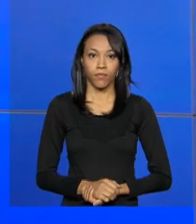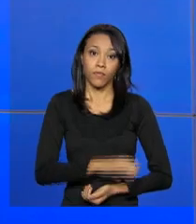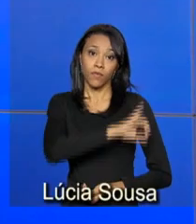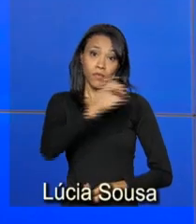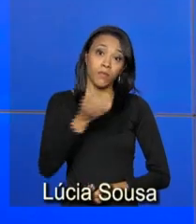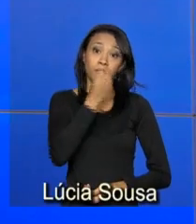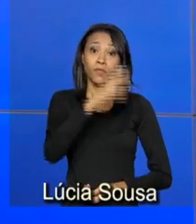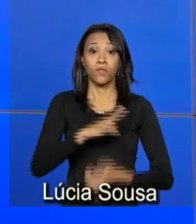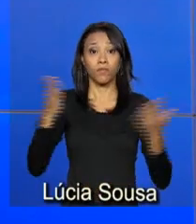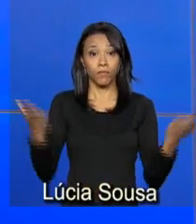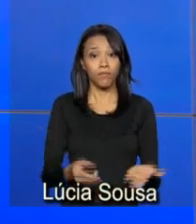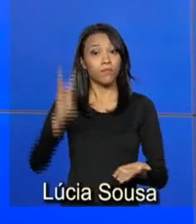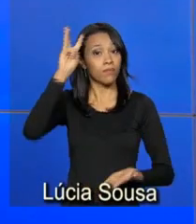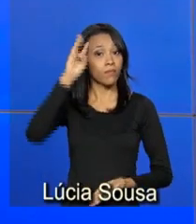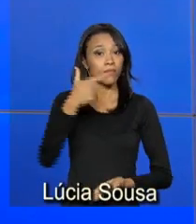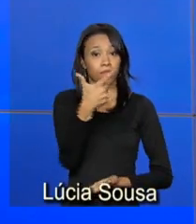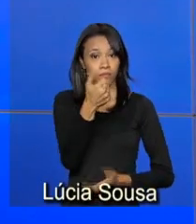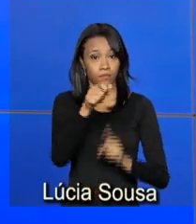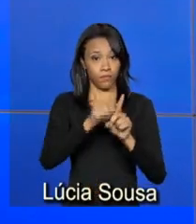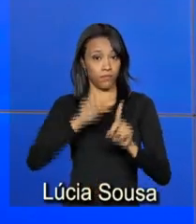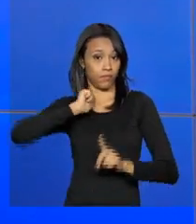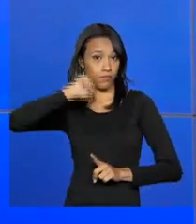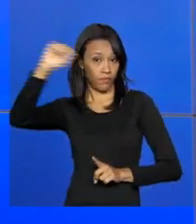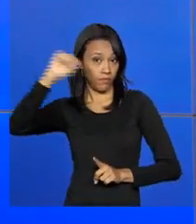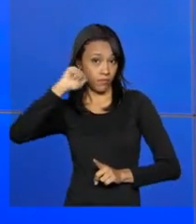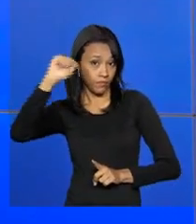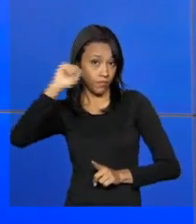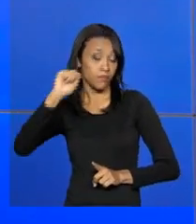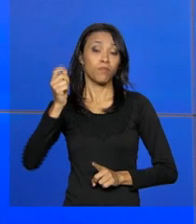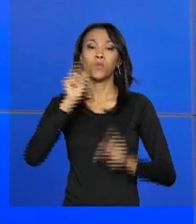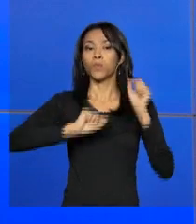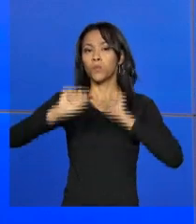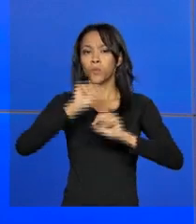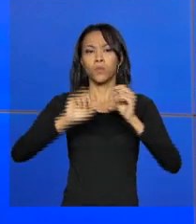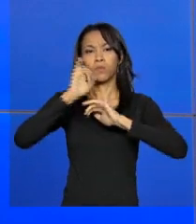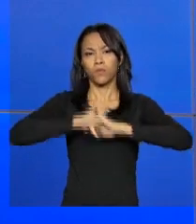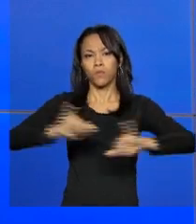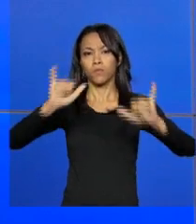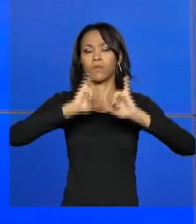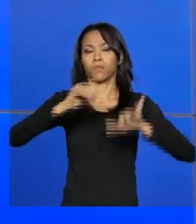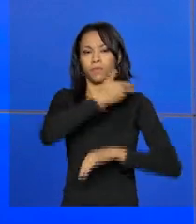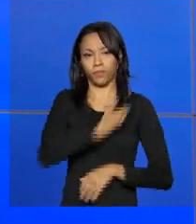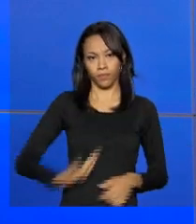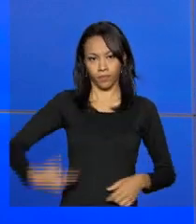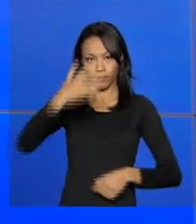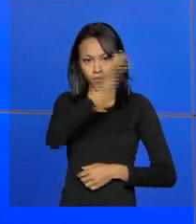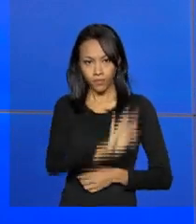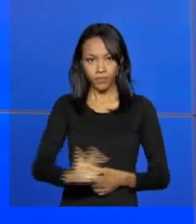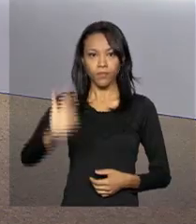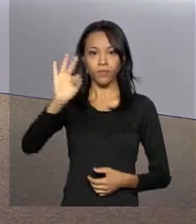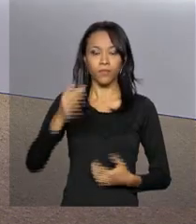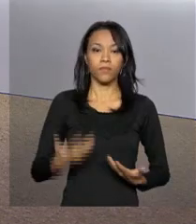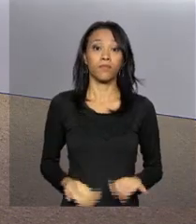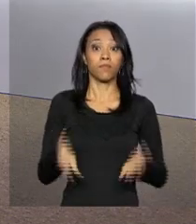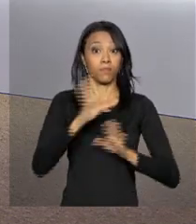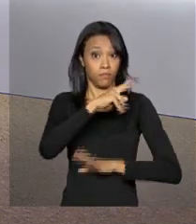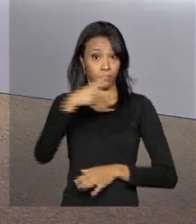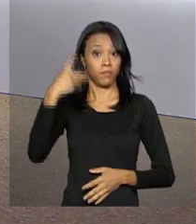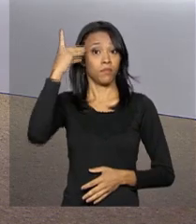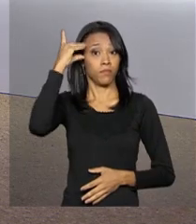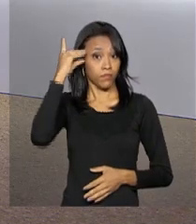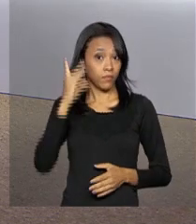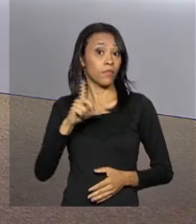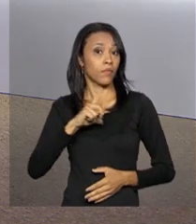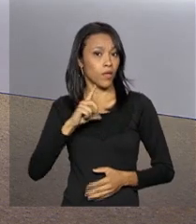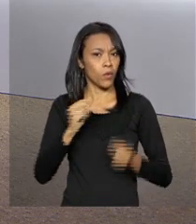Olá, bom dia. Hoje é terça-feira, 12 de abril. Eu sou Daniele Popov e nós chegamos com as notícias do governo federal. A presidenta Dilma